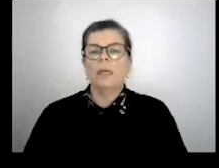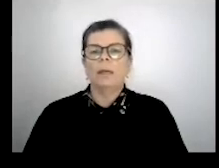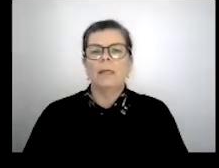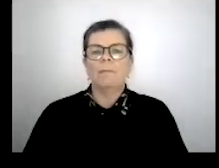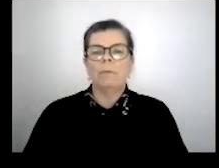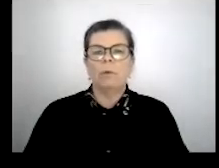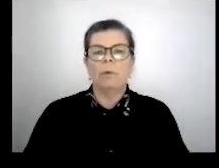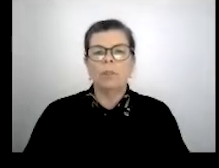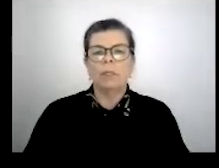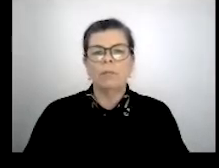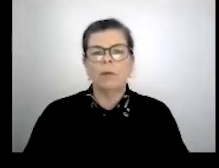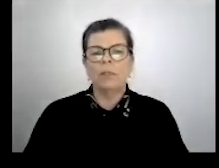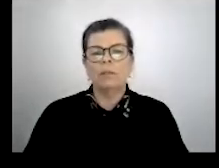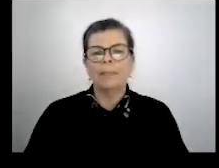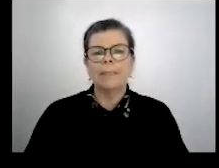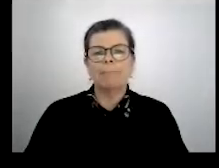realmente,